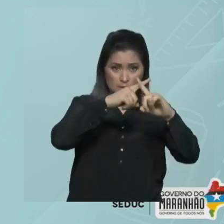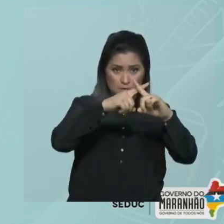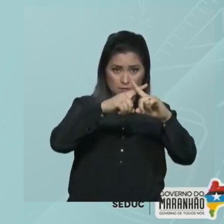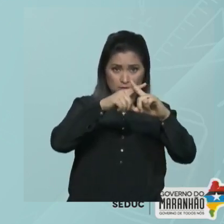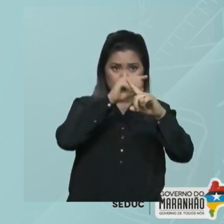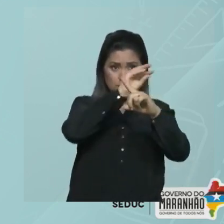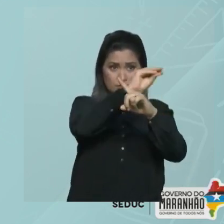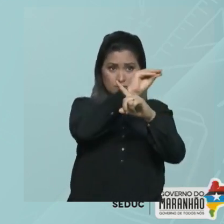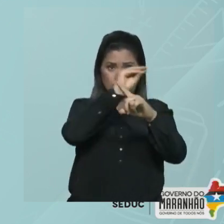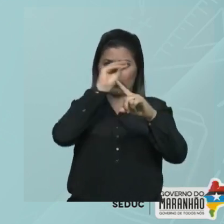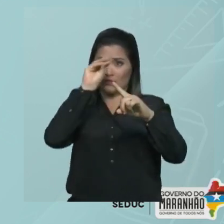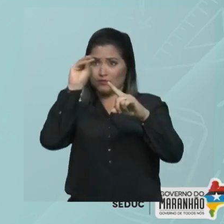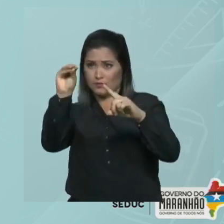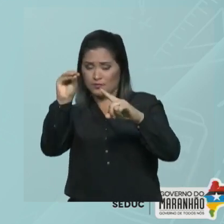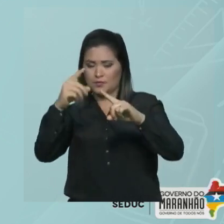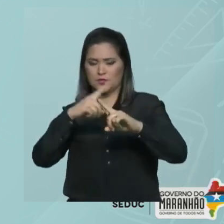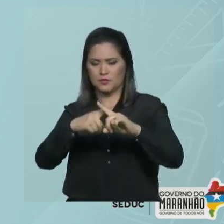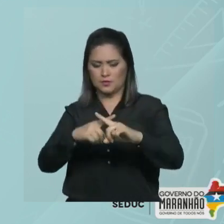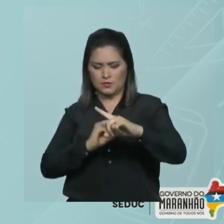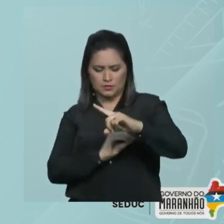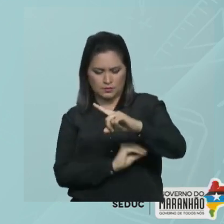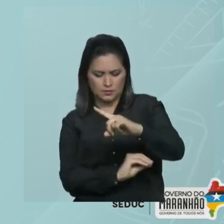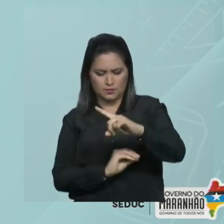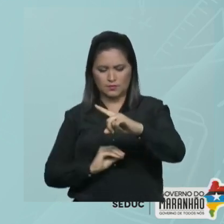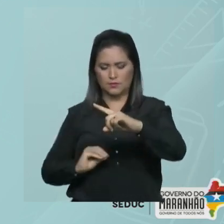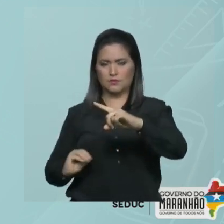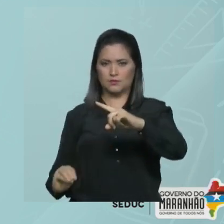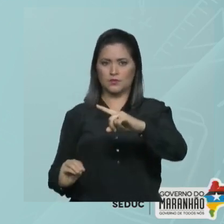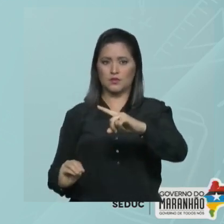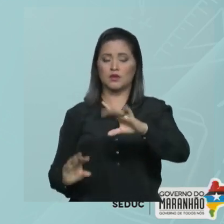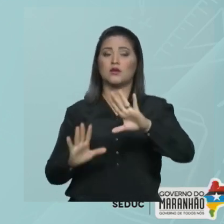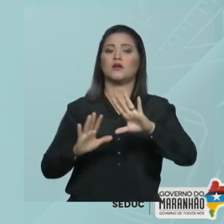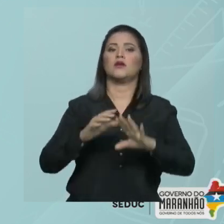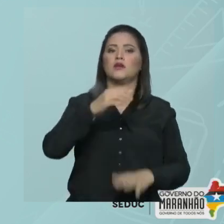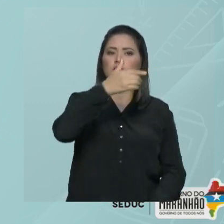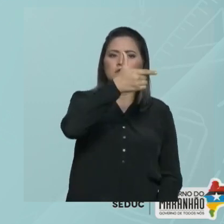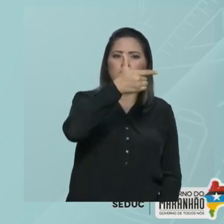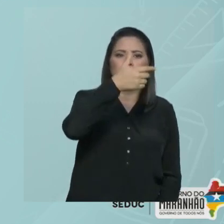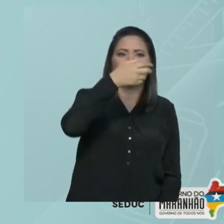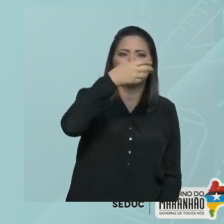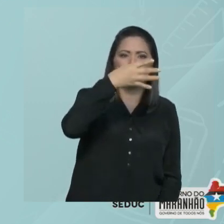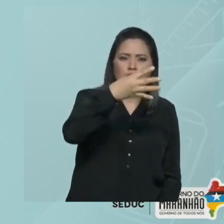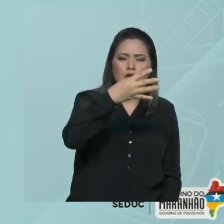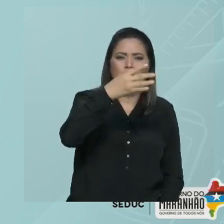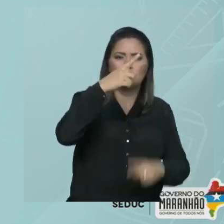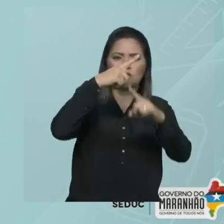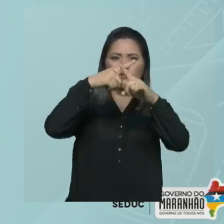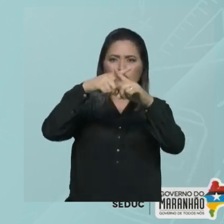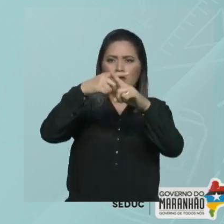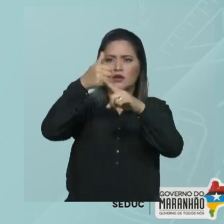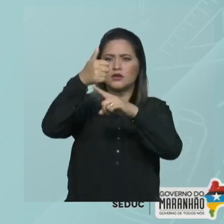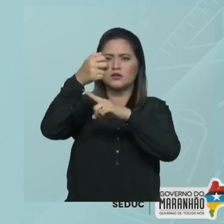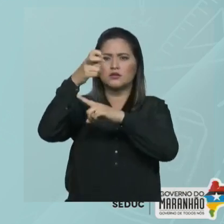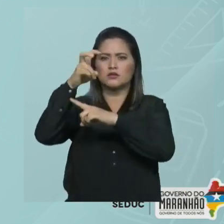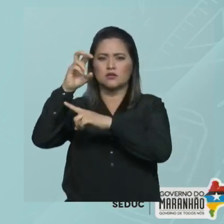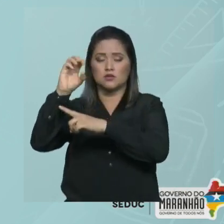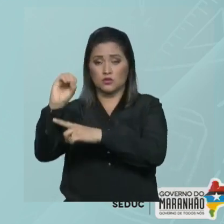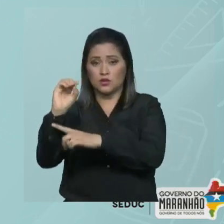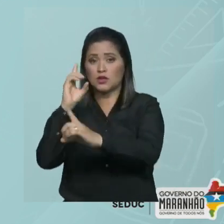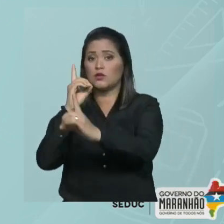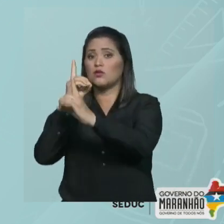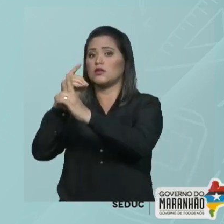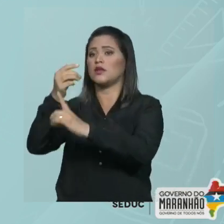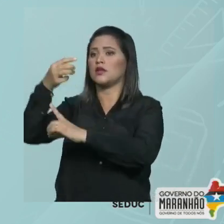com denominador. E quando eu multiplicar 24 vezes 150, eu vou encontrar 3.600. E